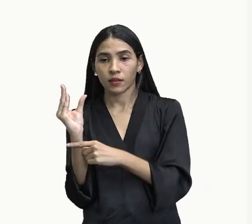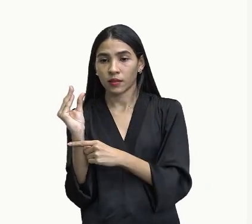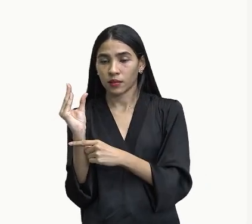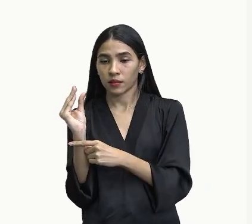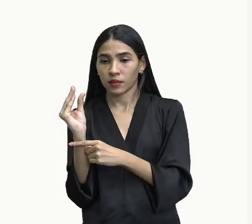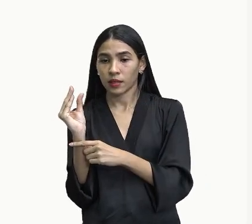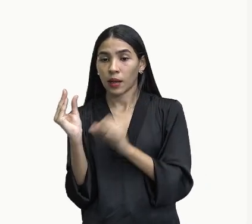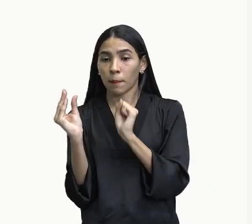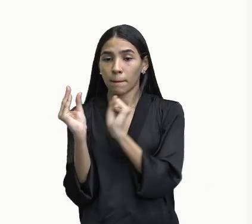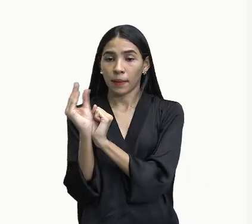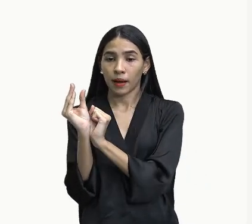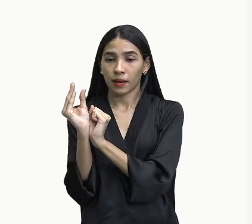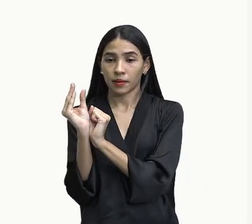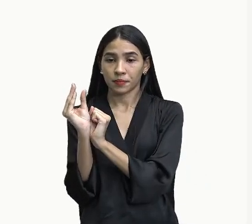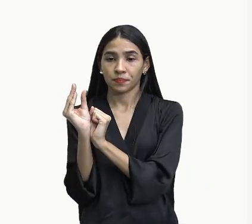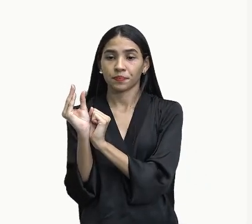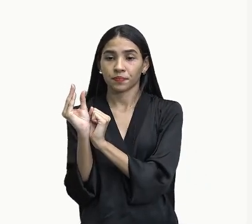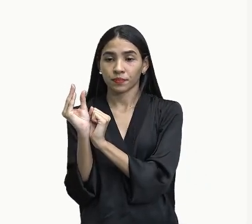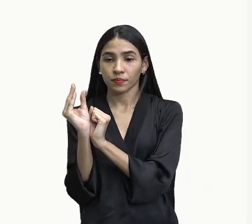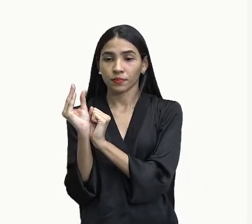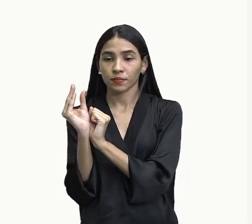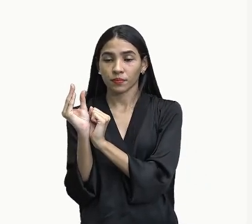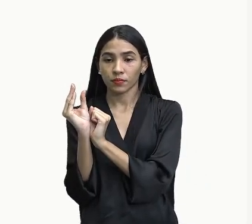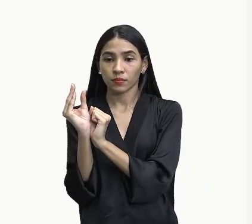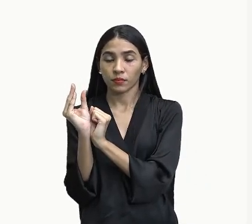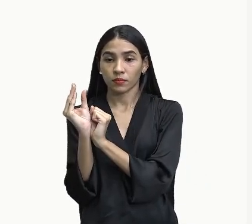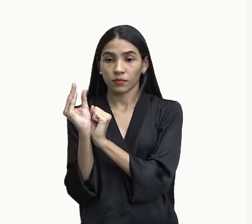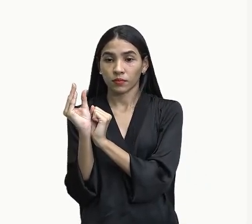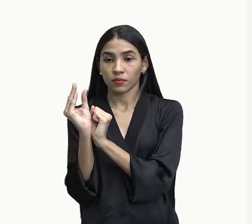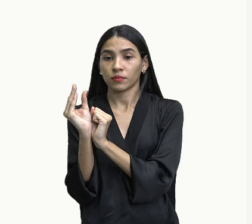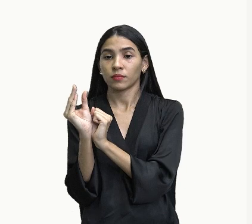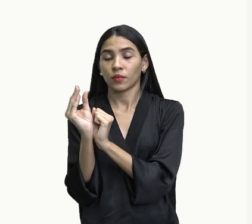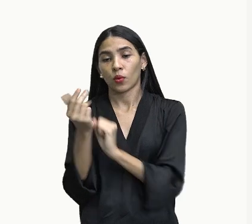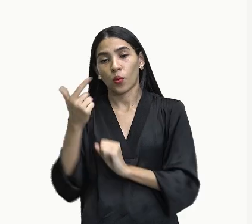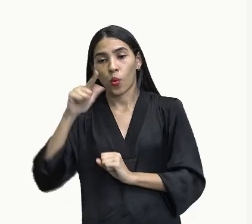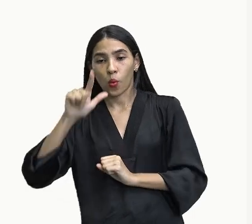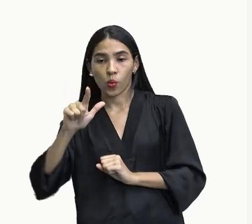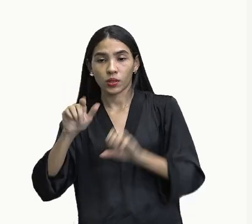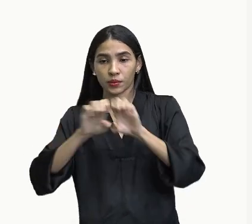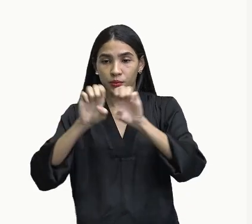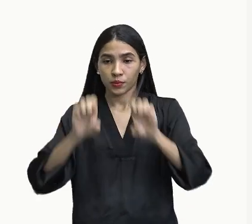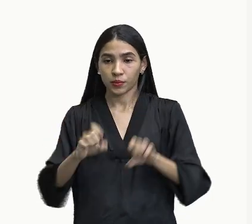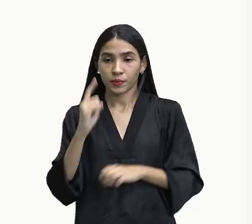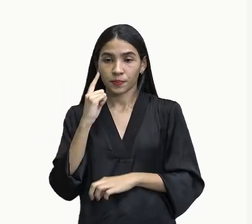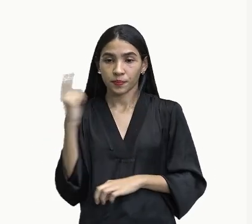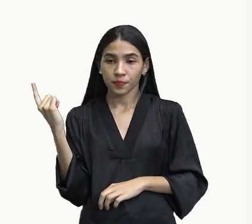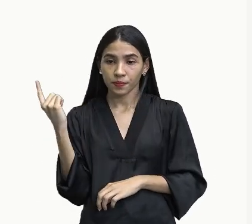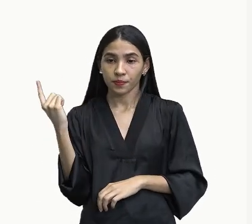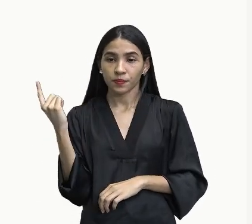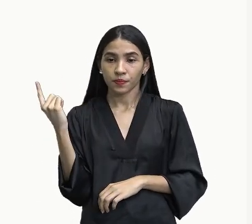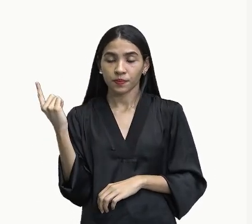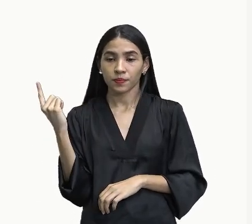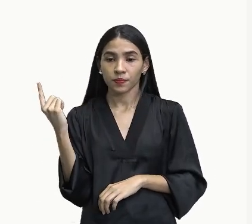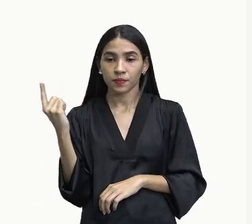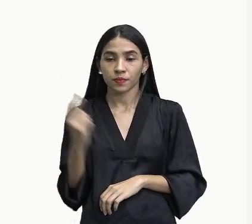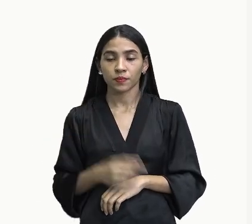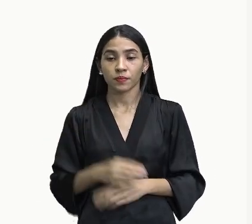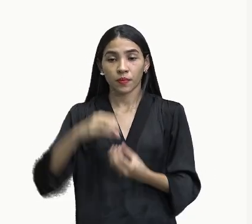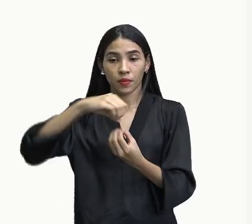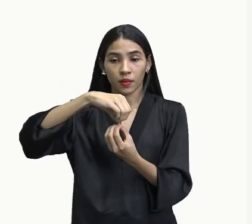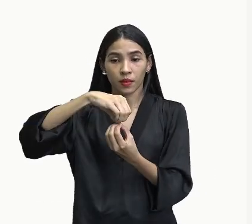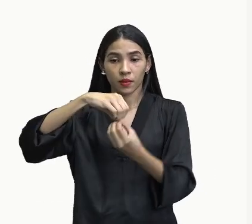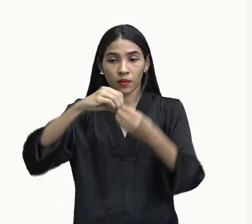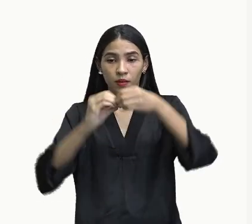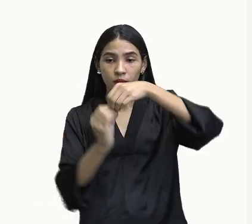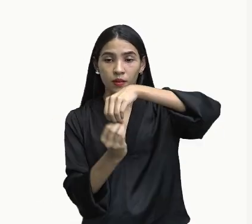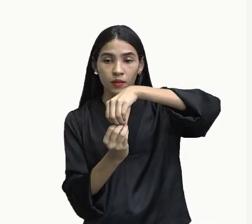ficar séssil no fundo do mar ou no fundo do rio para formar um novo indivíduo. Olha só como a reprodução assexuada,